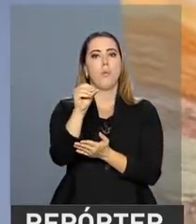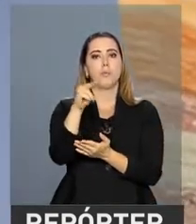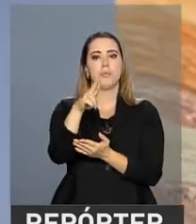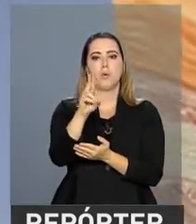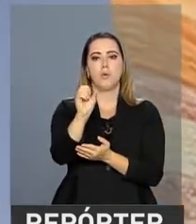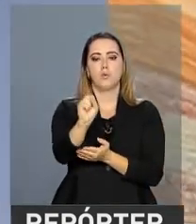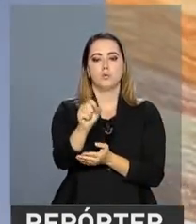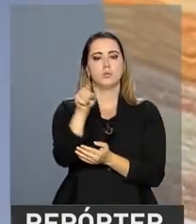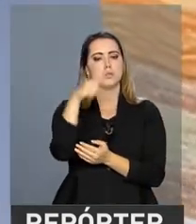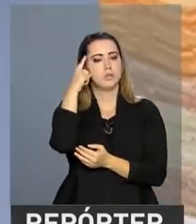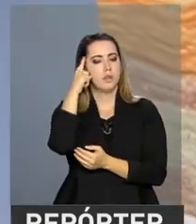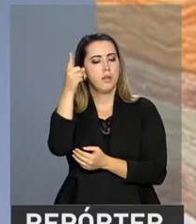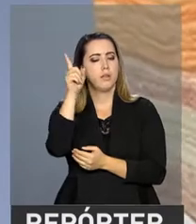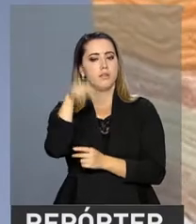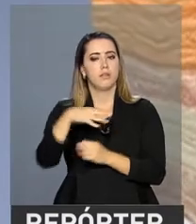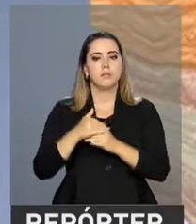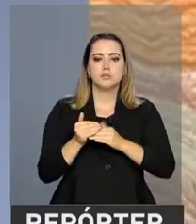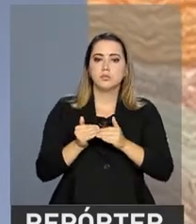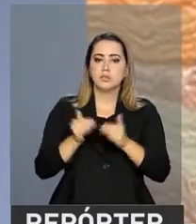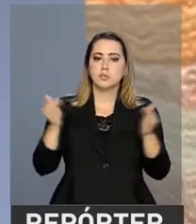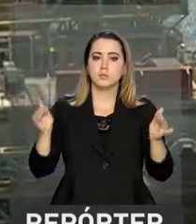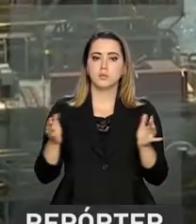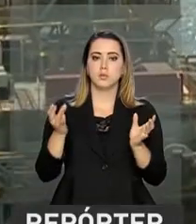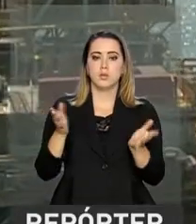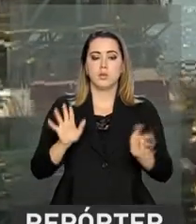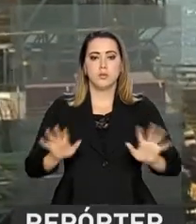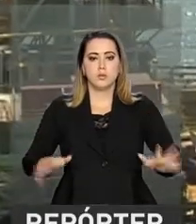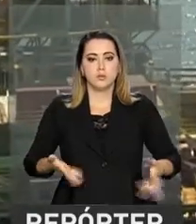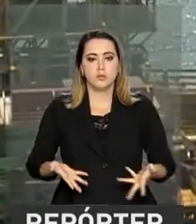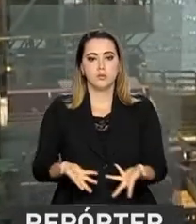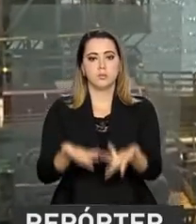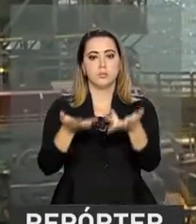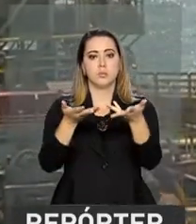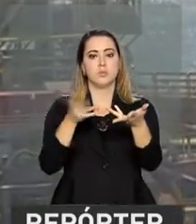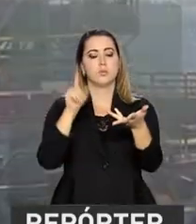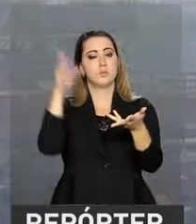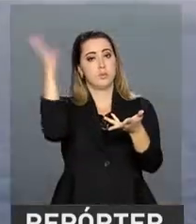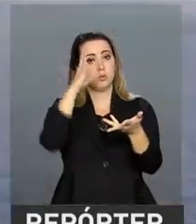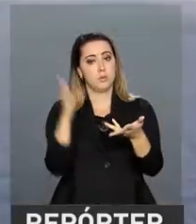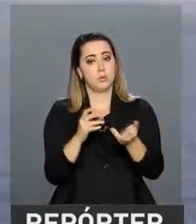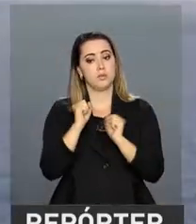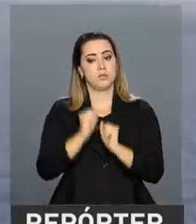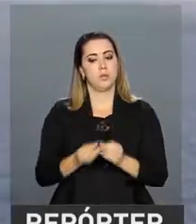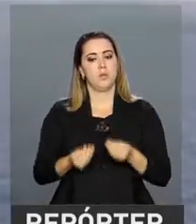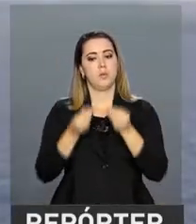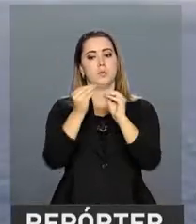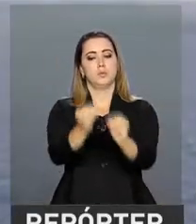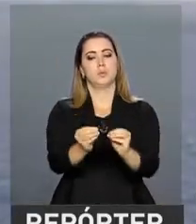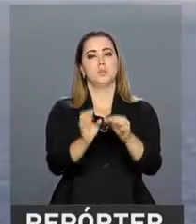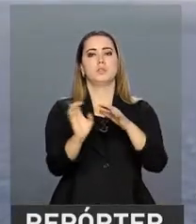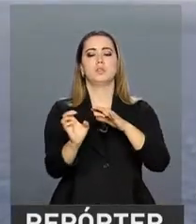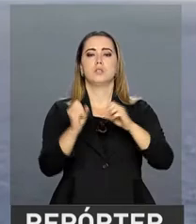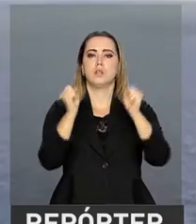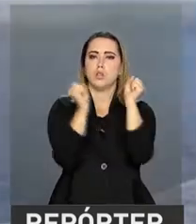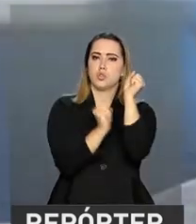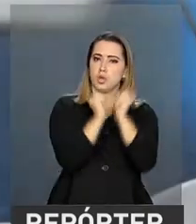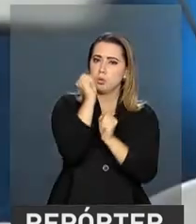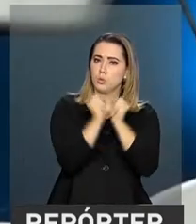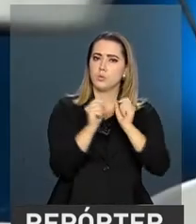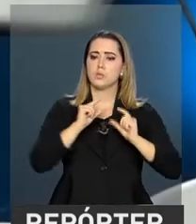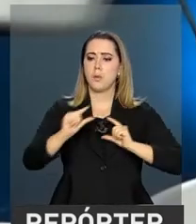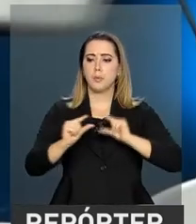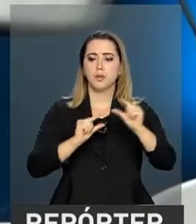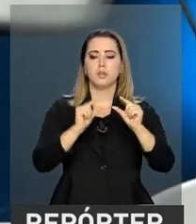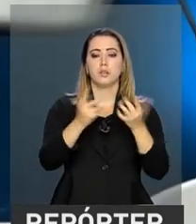do governo com os leilões é ampliar a produção brasileira dar oportunidades às pequenas indústrias e descentralizar o